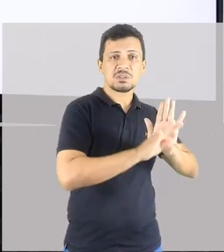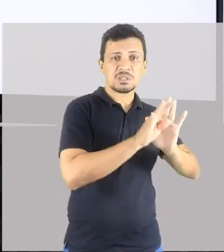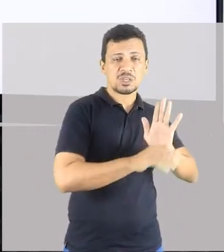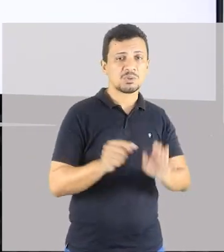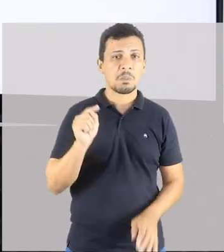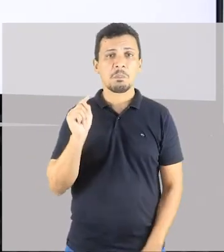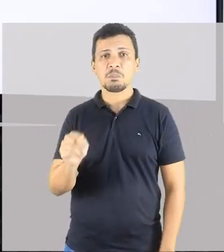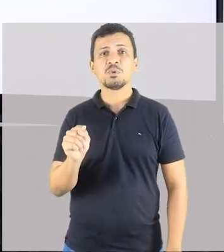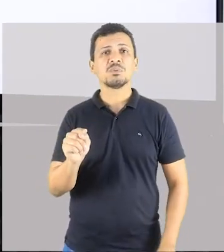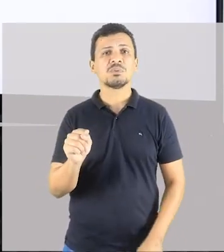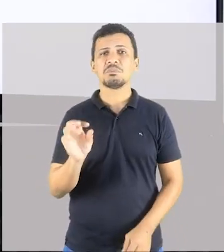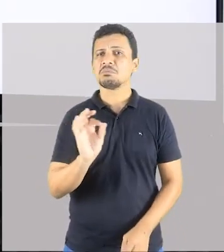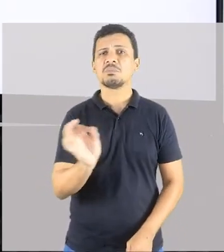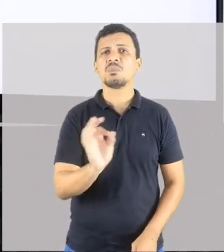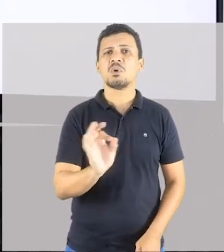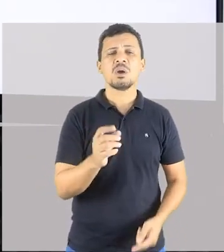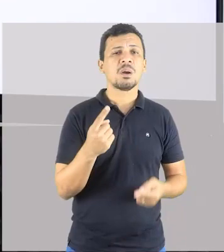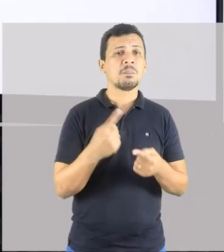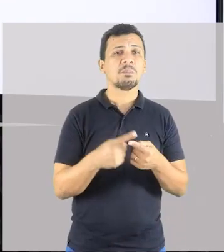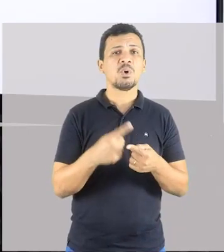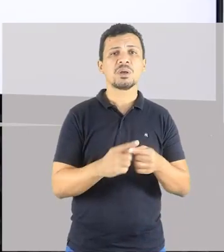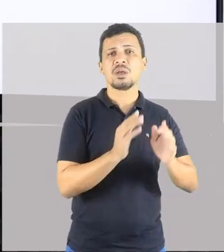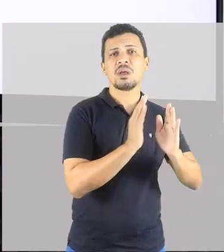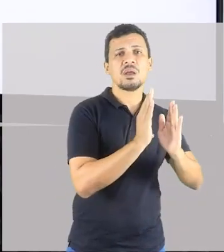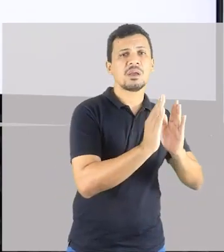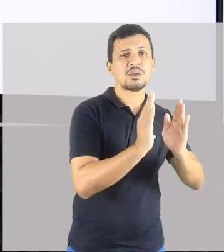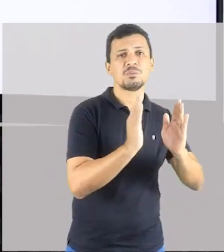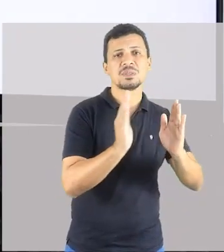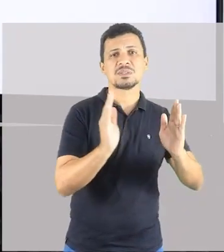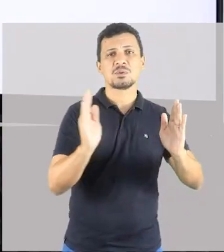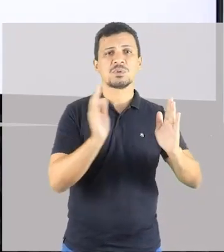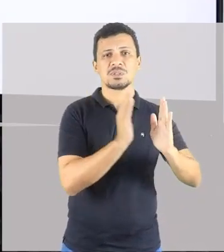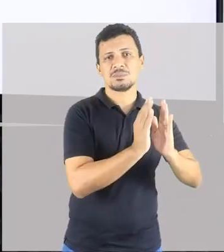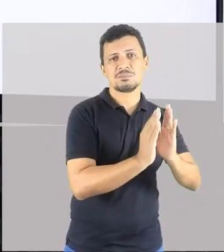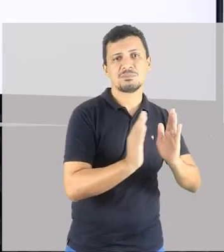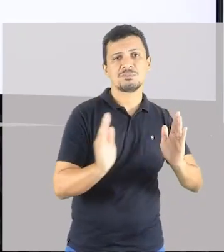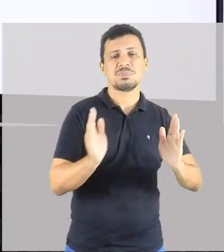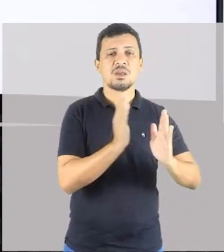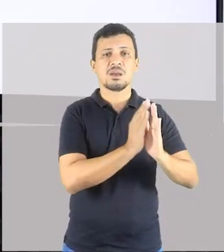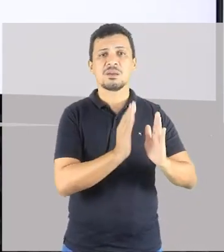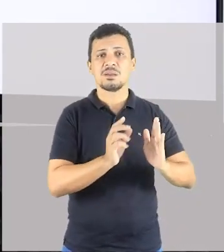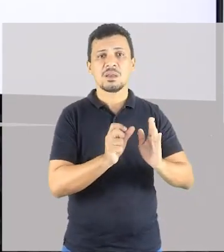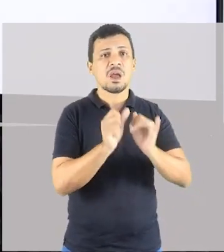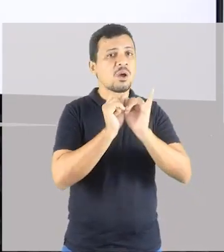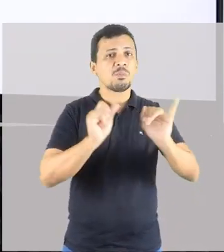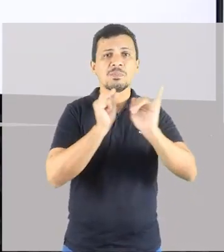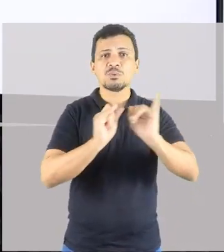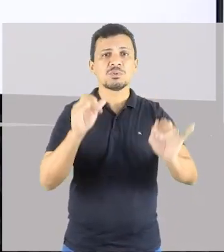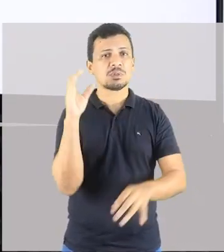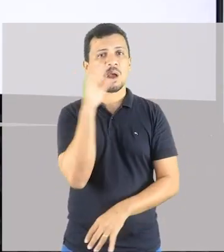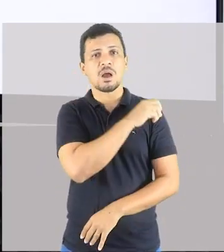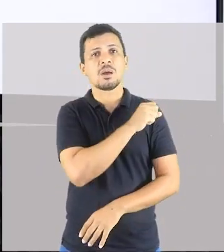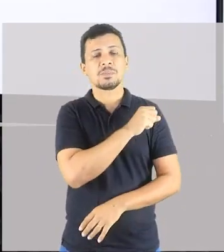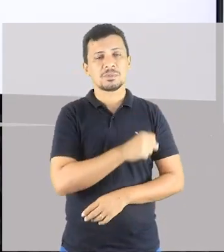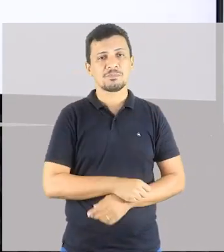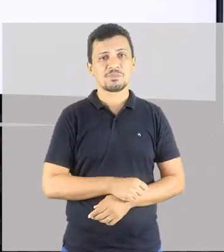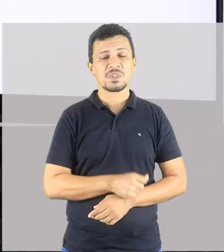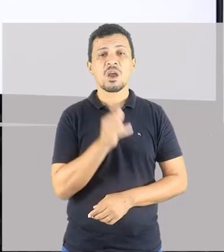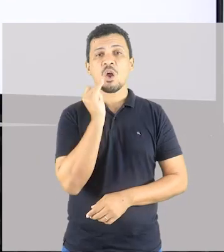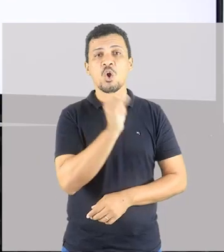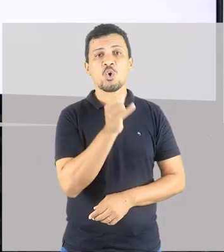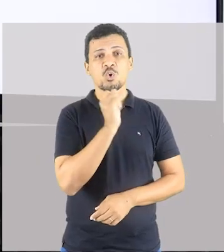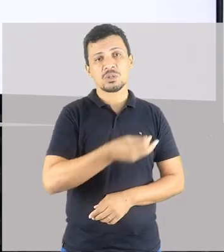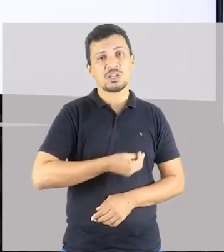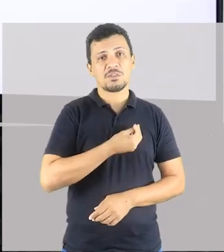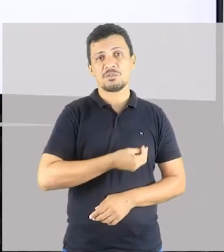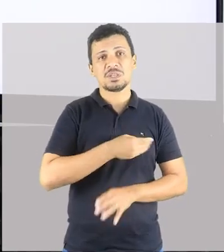pontuação, é porque ele dá exatamente uma sequência, como se fosse ali uma notícia rápida. E ele conta ali praticamente a vida